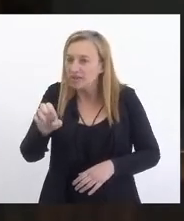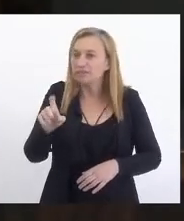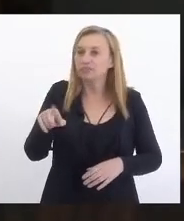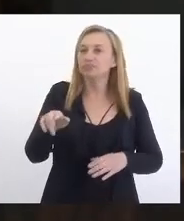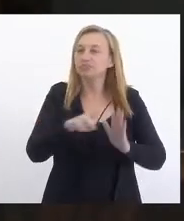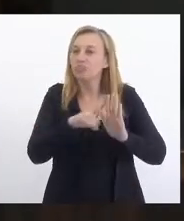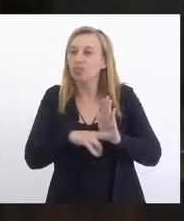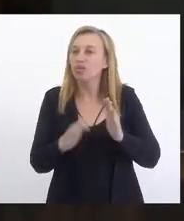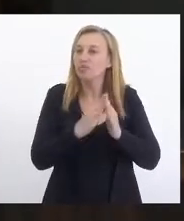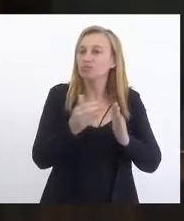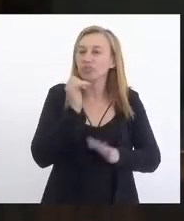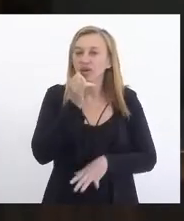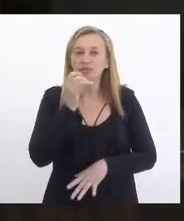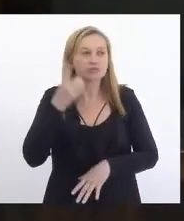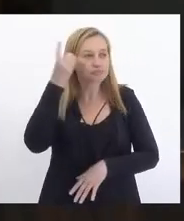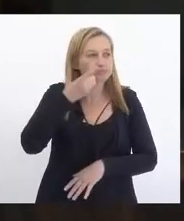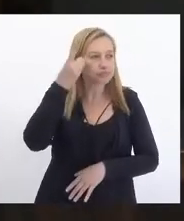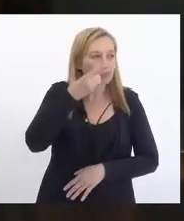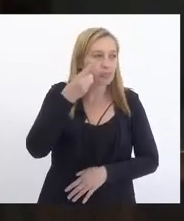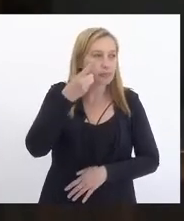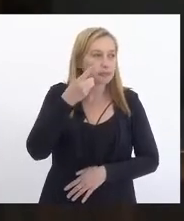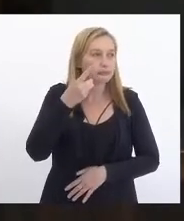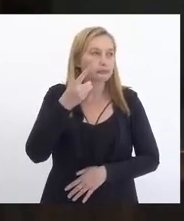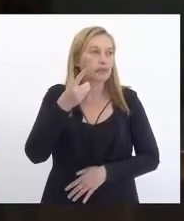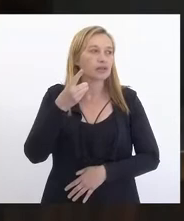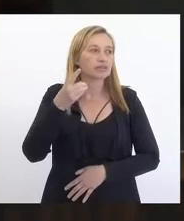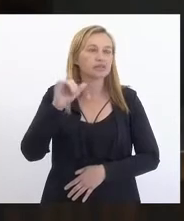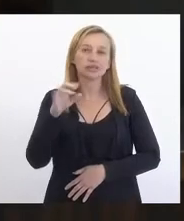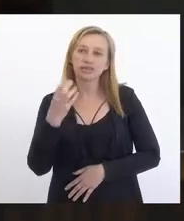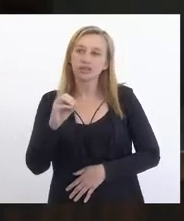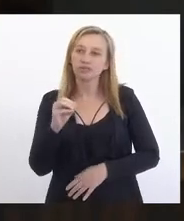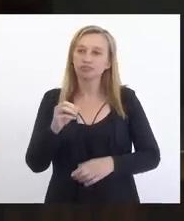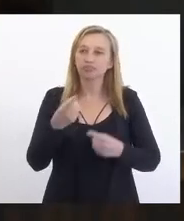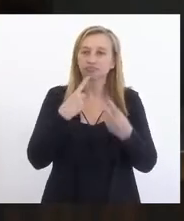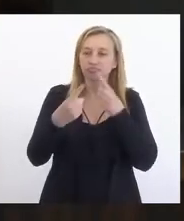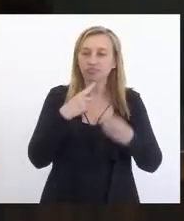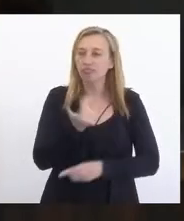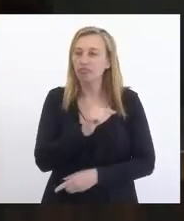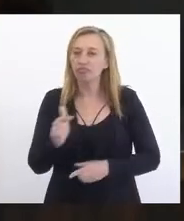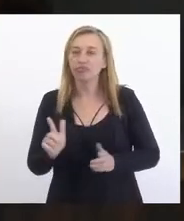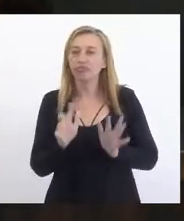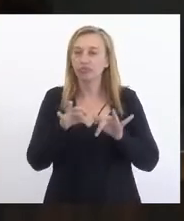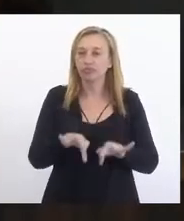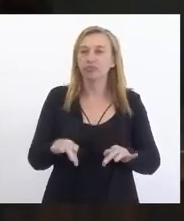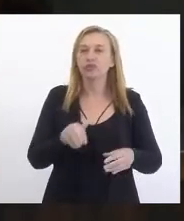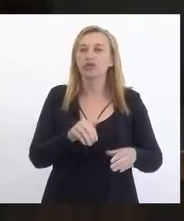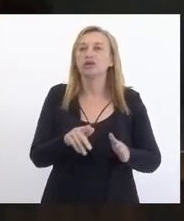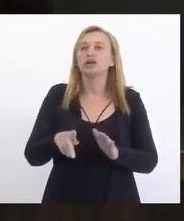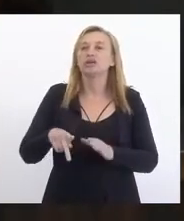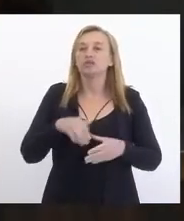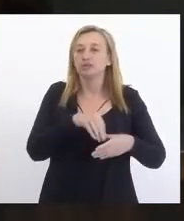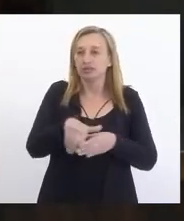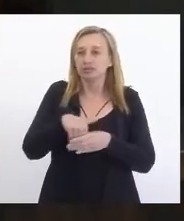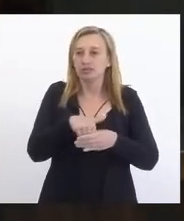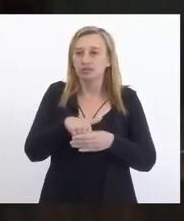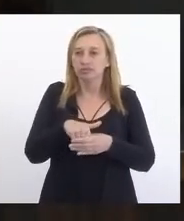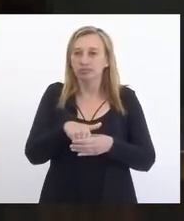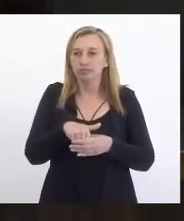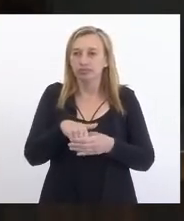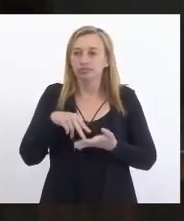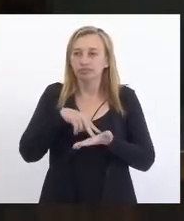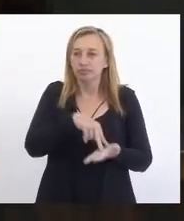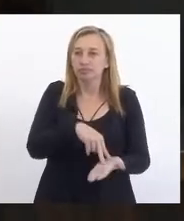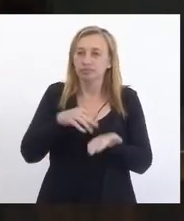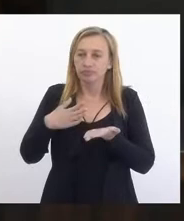Externas, favorável, relator deputado Sérgio Fernandes. Em discussão, não havendo quem queira discutir, encerrada a discussão, em votação, os senhores que